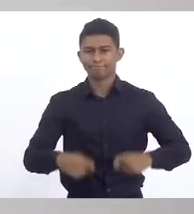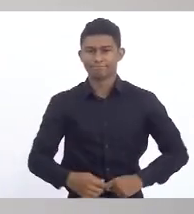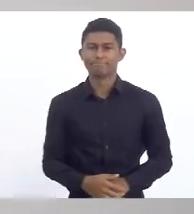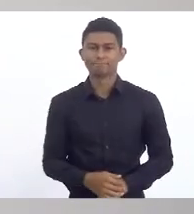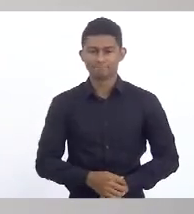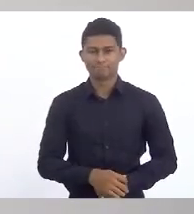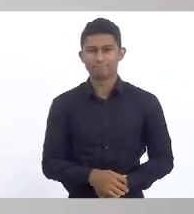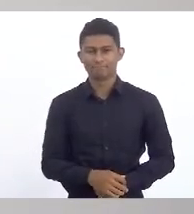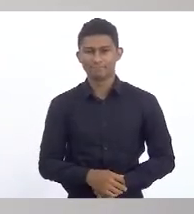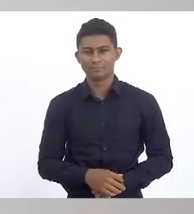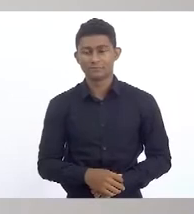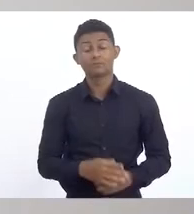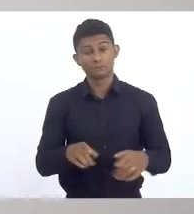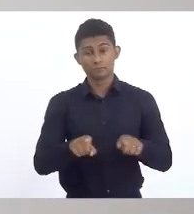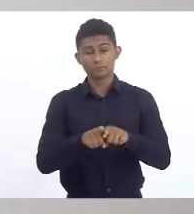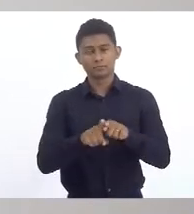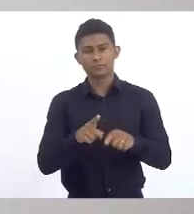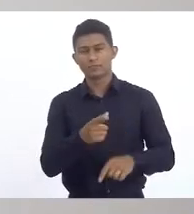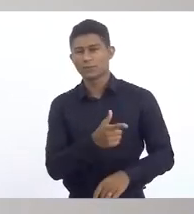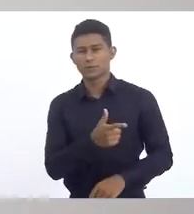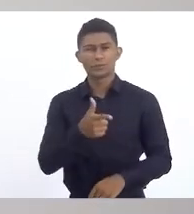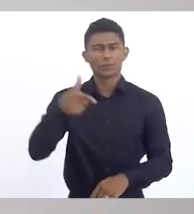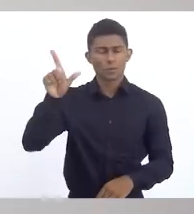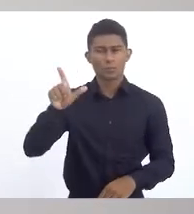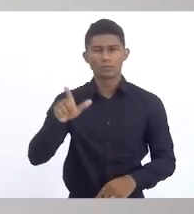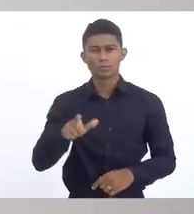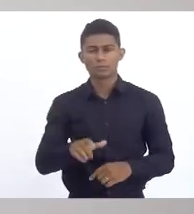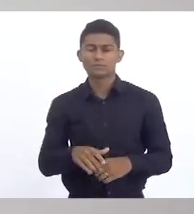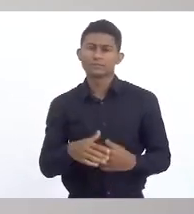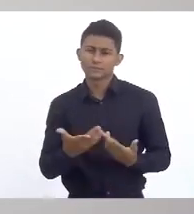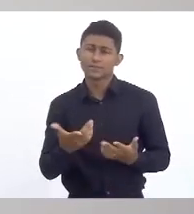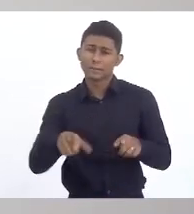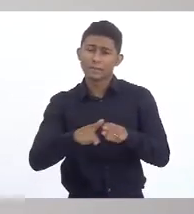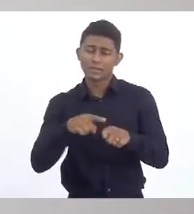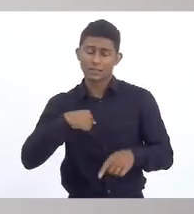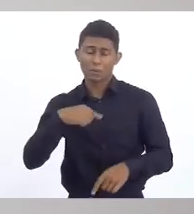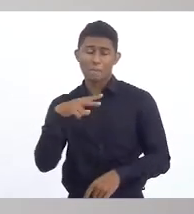Uma outra questão que eu... em particular,